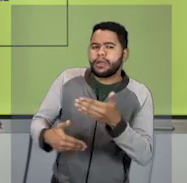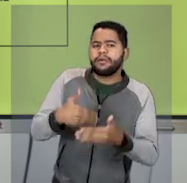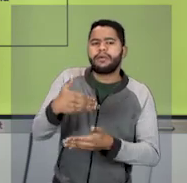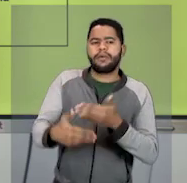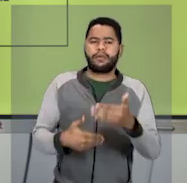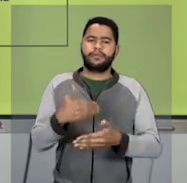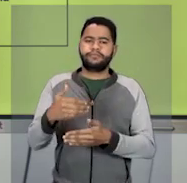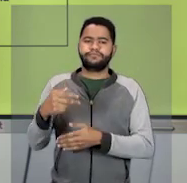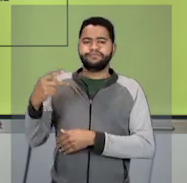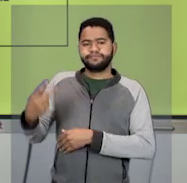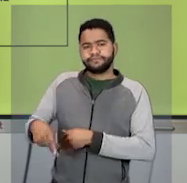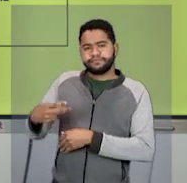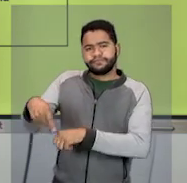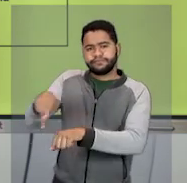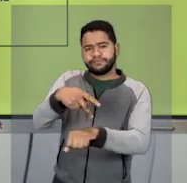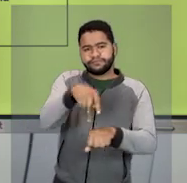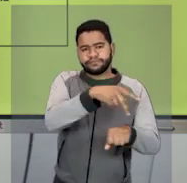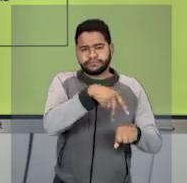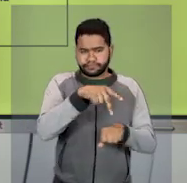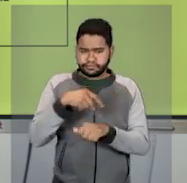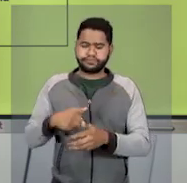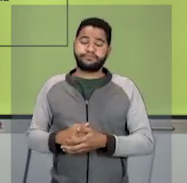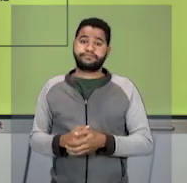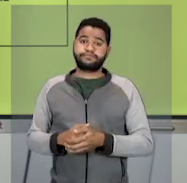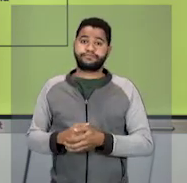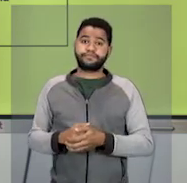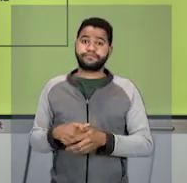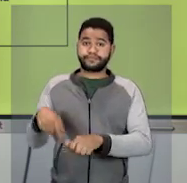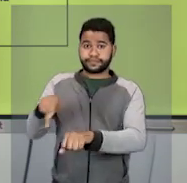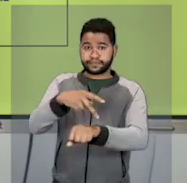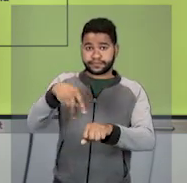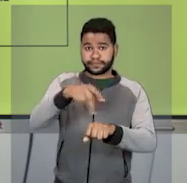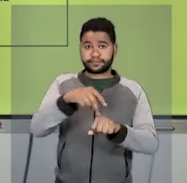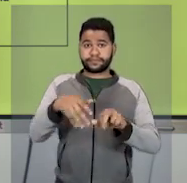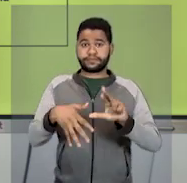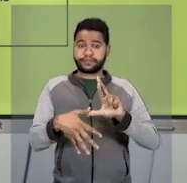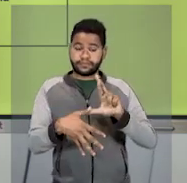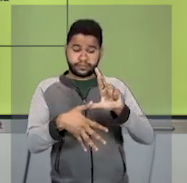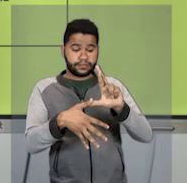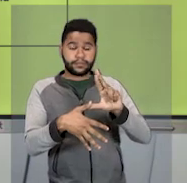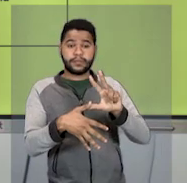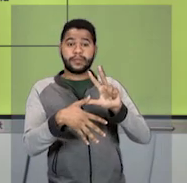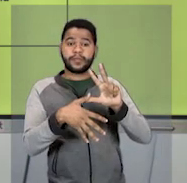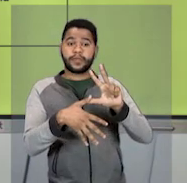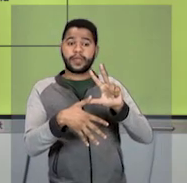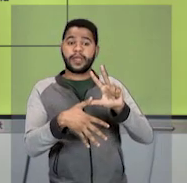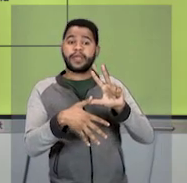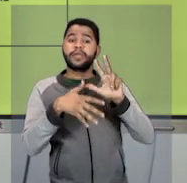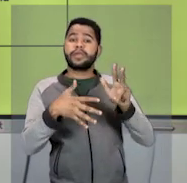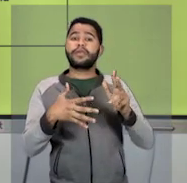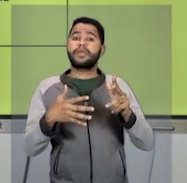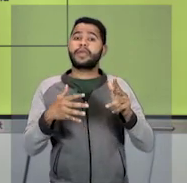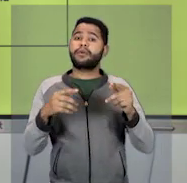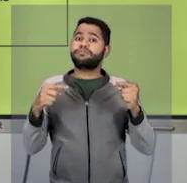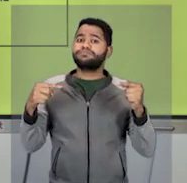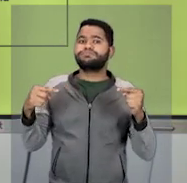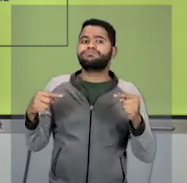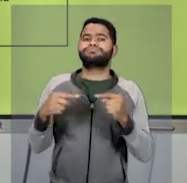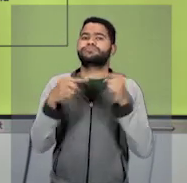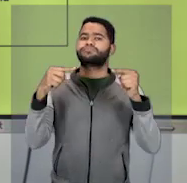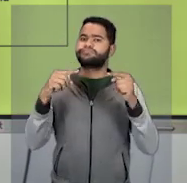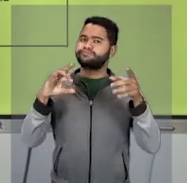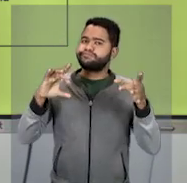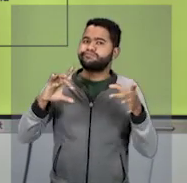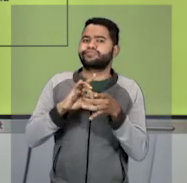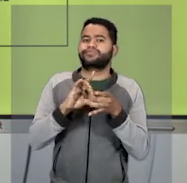desses países, né? Ou seja, são países da América Latina responsáveis que estão muito vinculados a esse setor, né? É